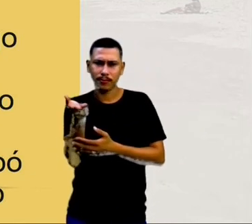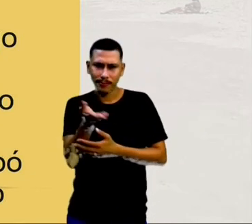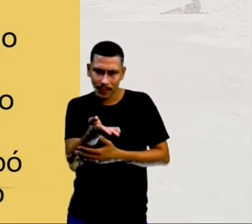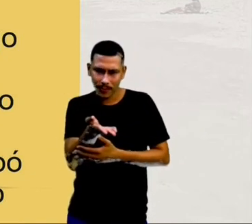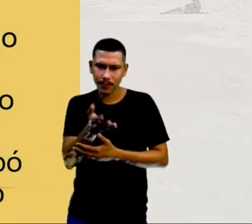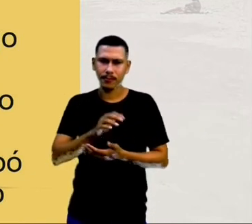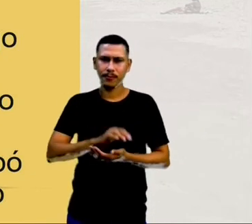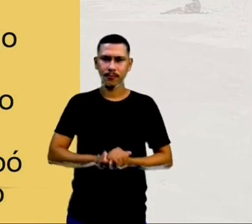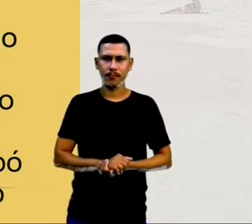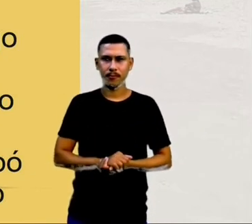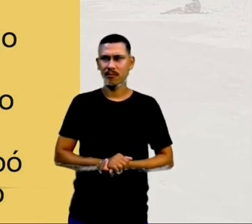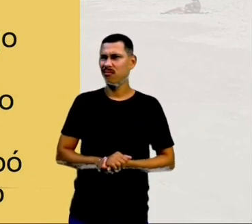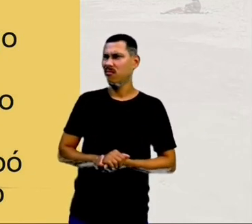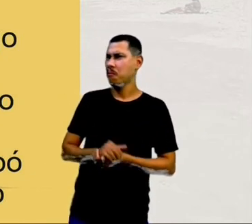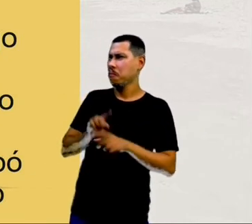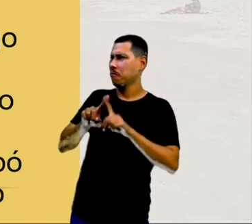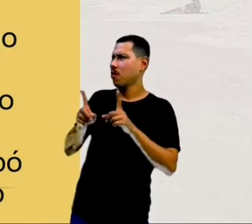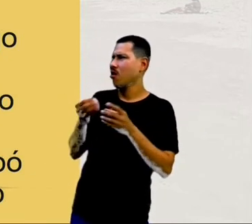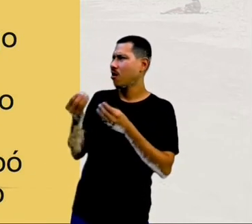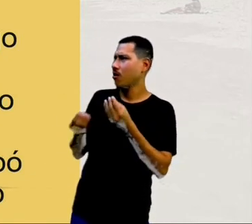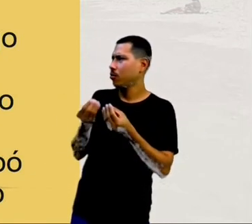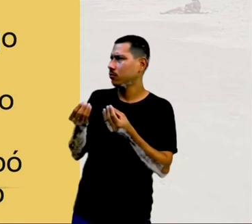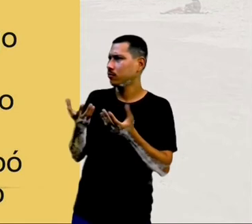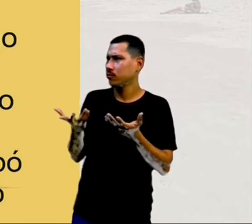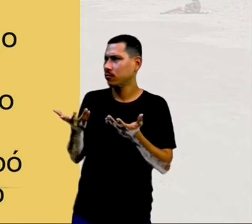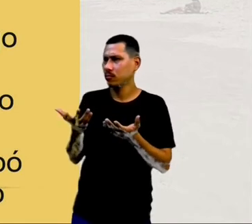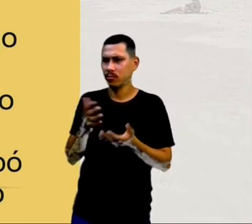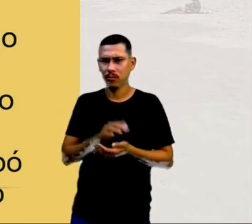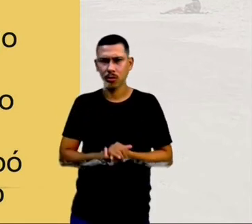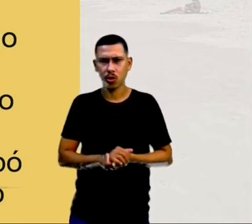4,5 xícaras. Professor, como?